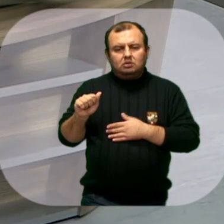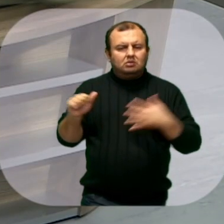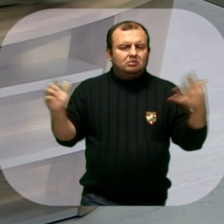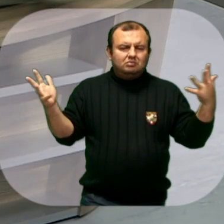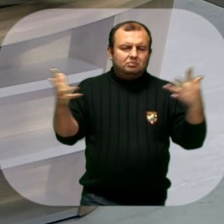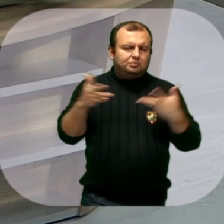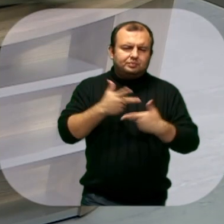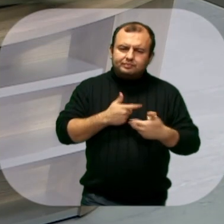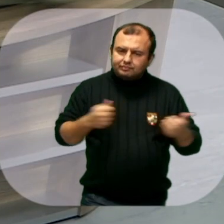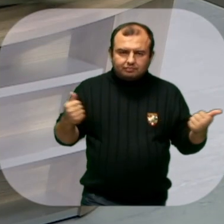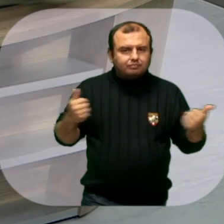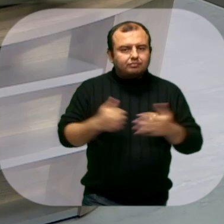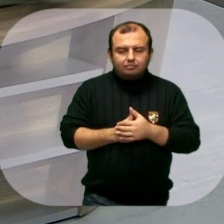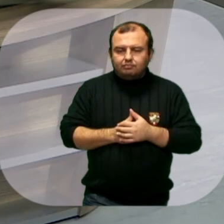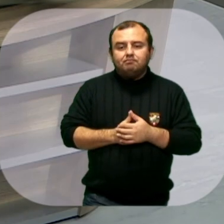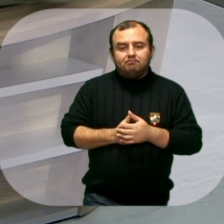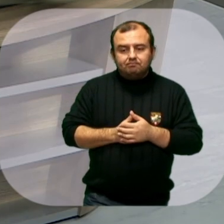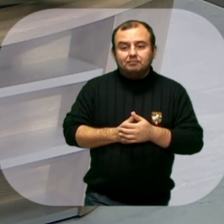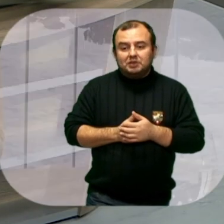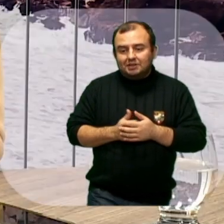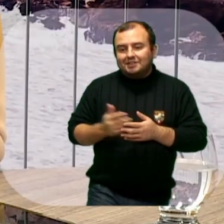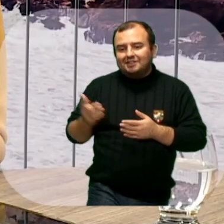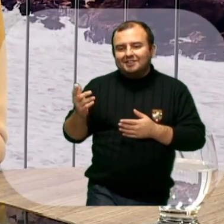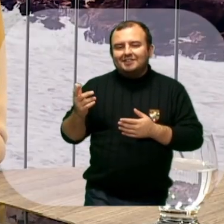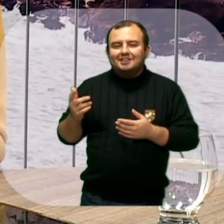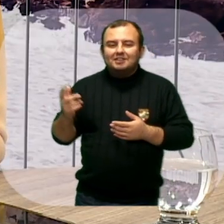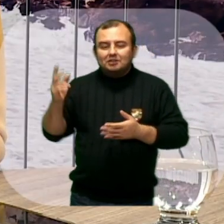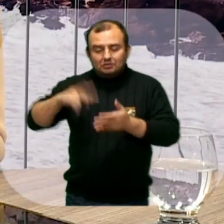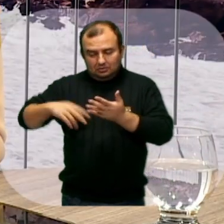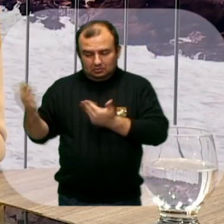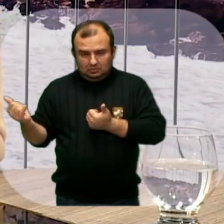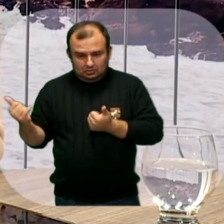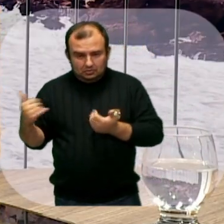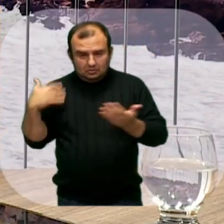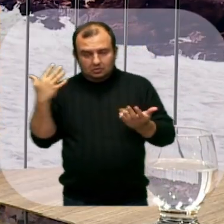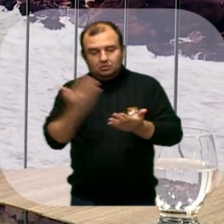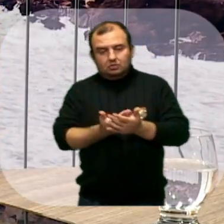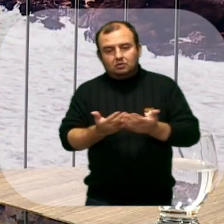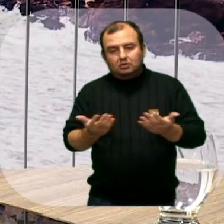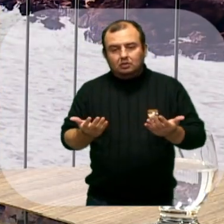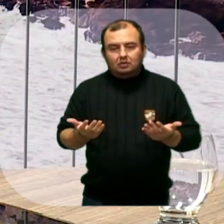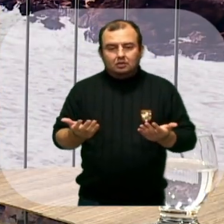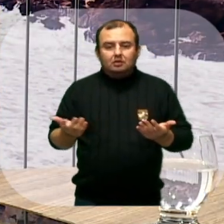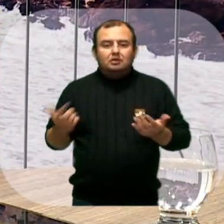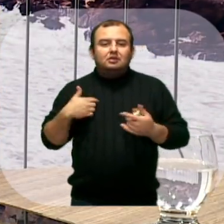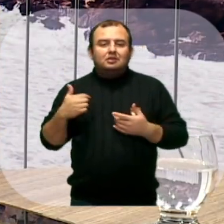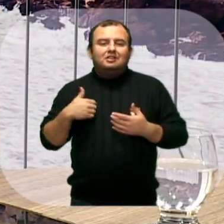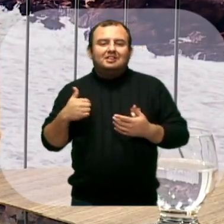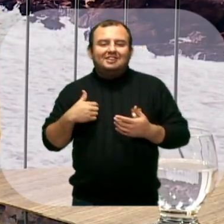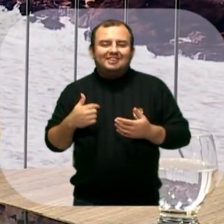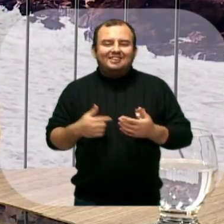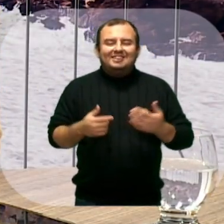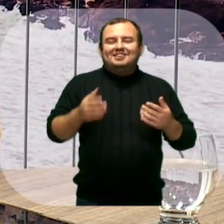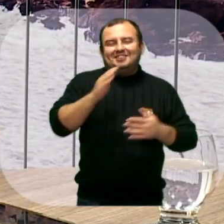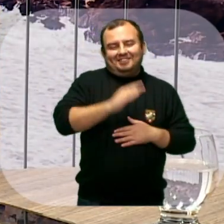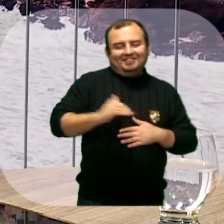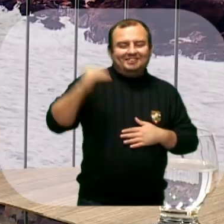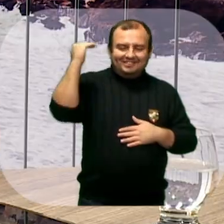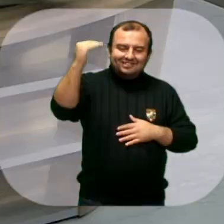obra fantástica. Sabe, eu li adolescente, depois ler assim, tipo, terceira idade, já é outra